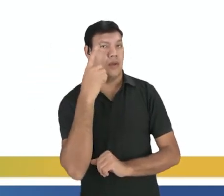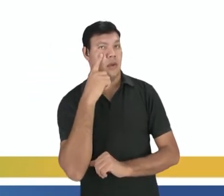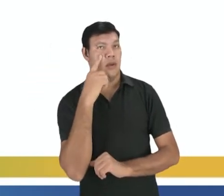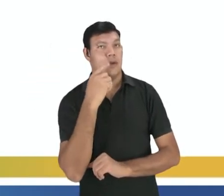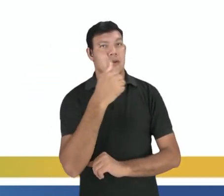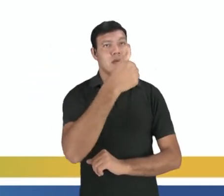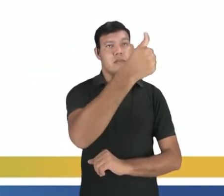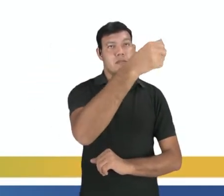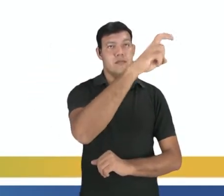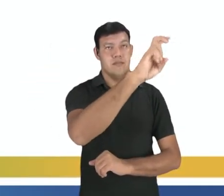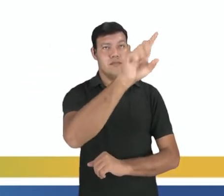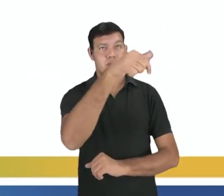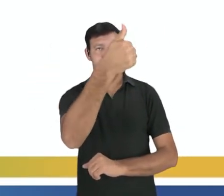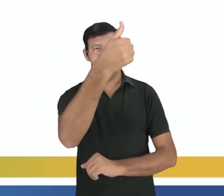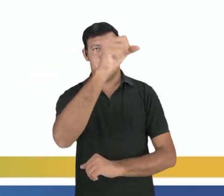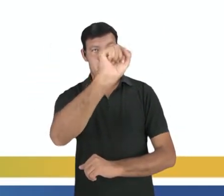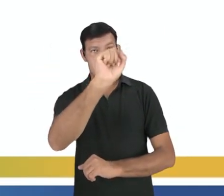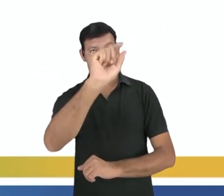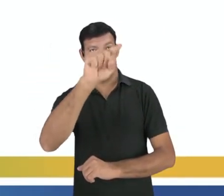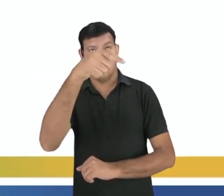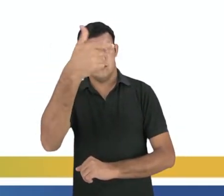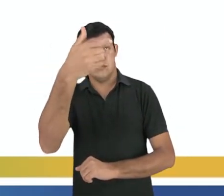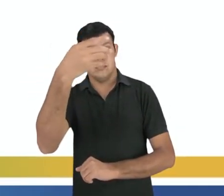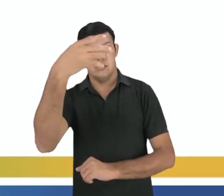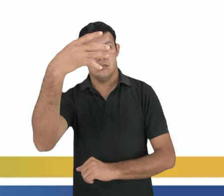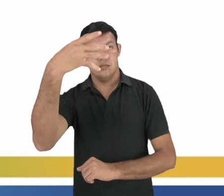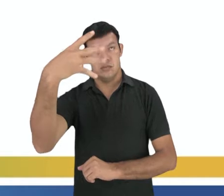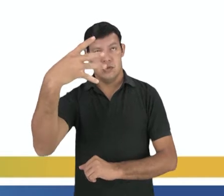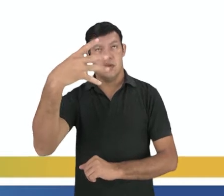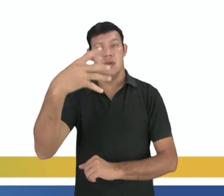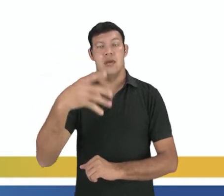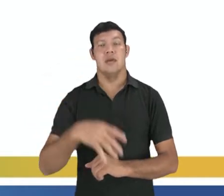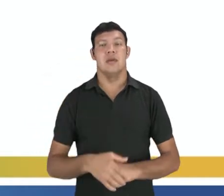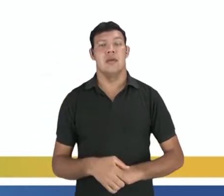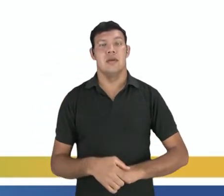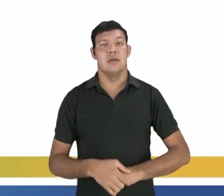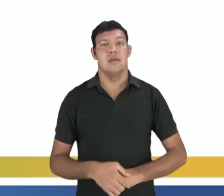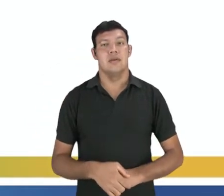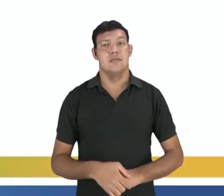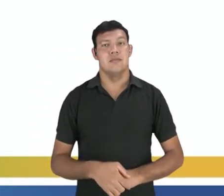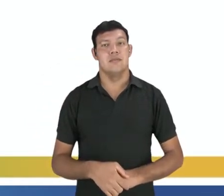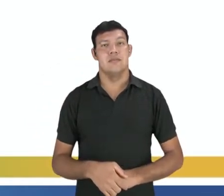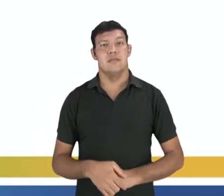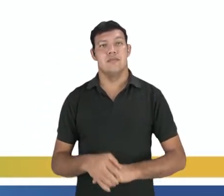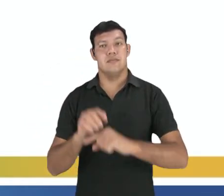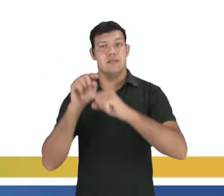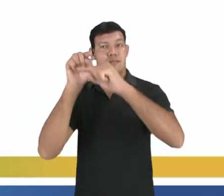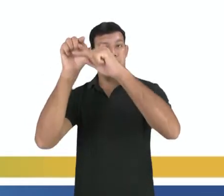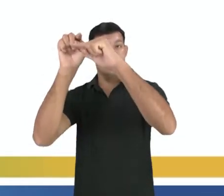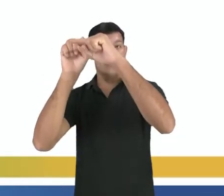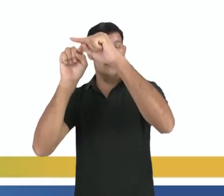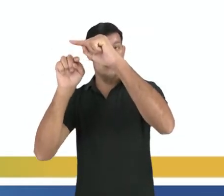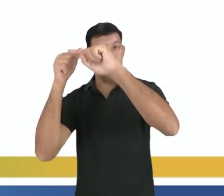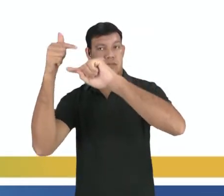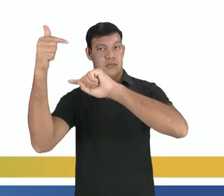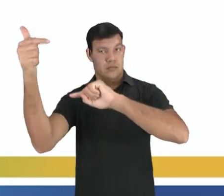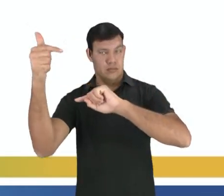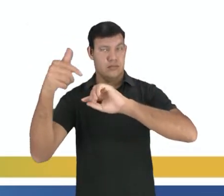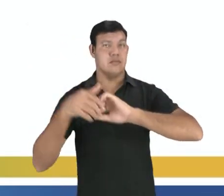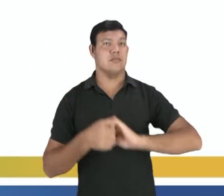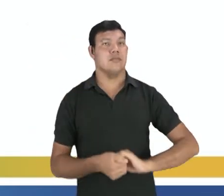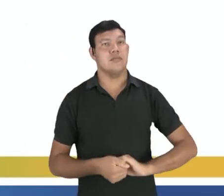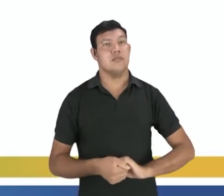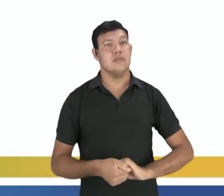pelo processo de decomposição em fatores primos. Então, eu estou mostrando aqui a decomposição. O que eu tenho aqui? Eu